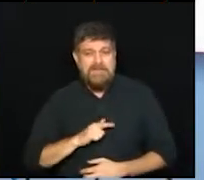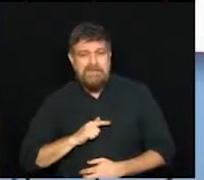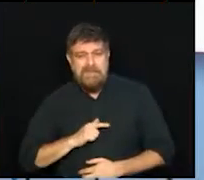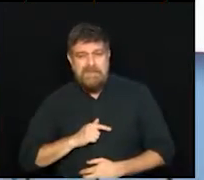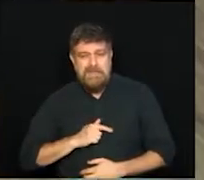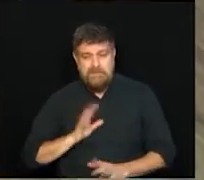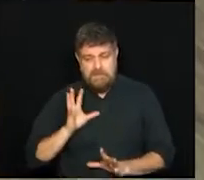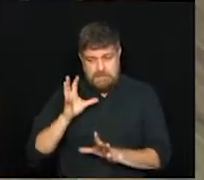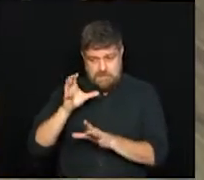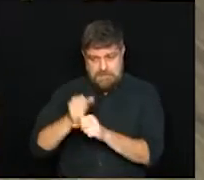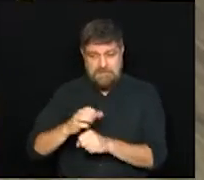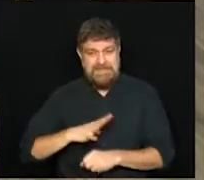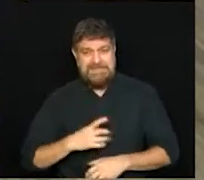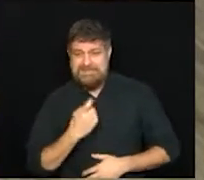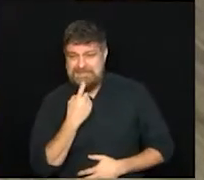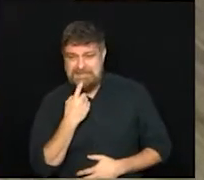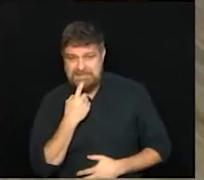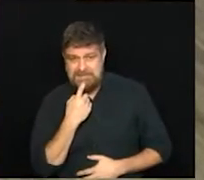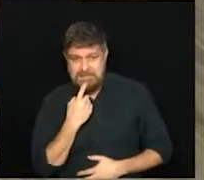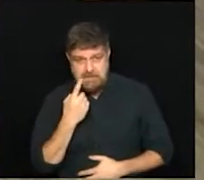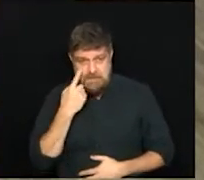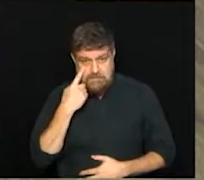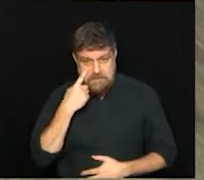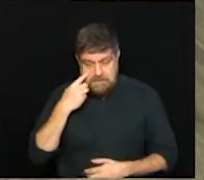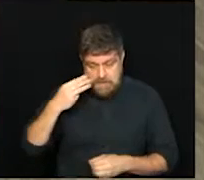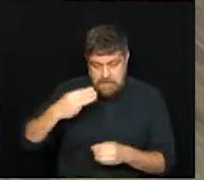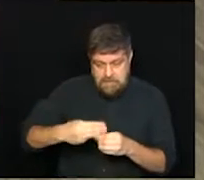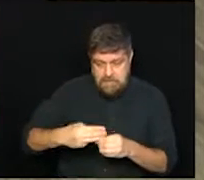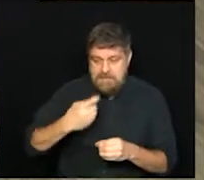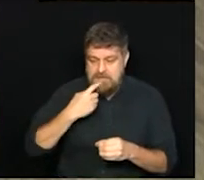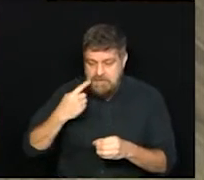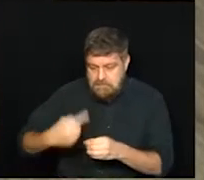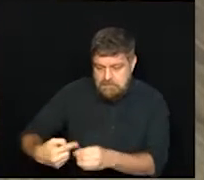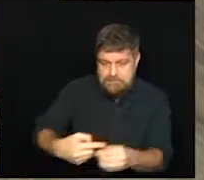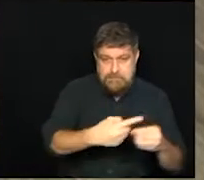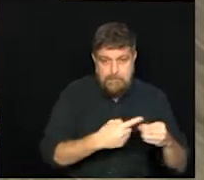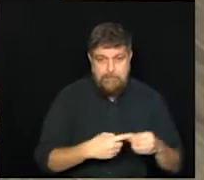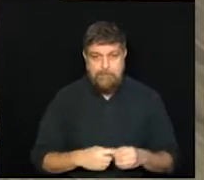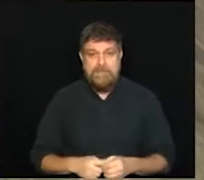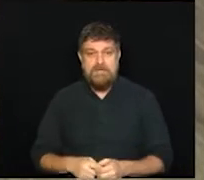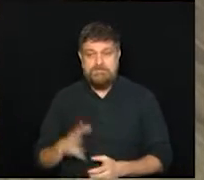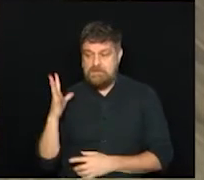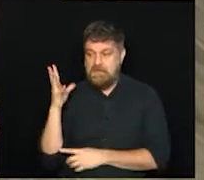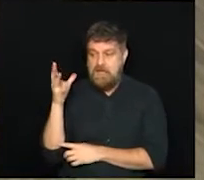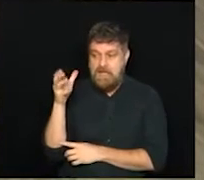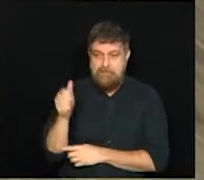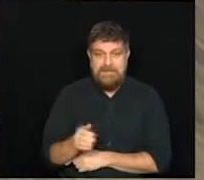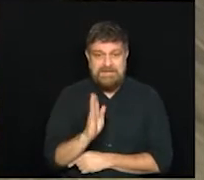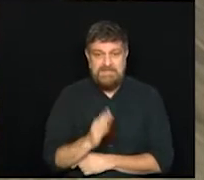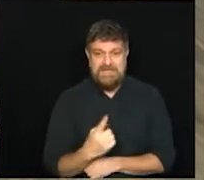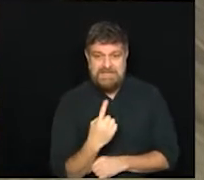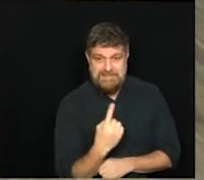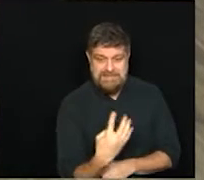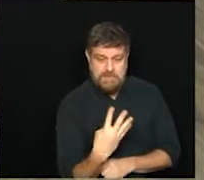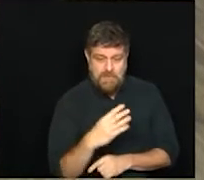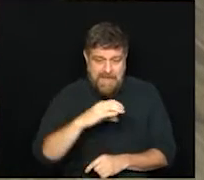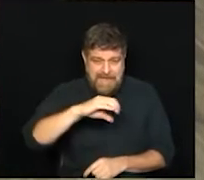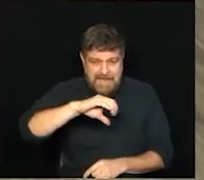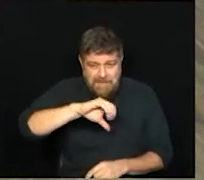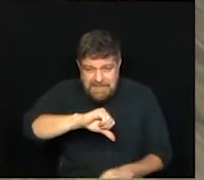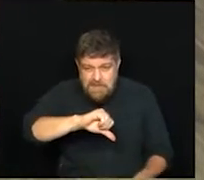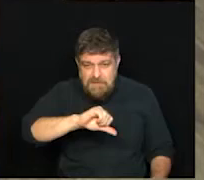balanço aqui da cidade de Campinas, da região. Olha, a Americana já vacinou 149, um pouco